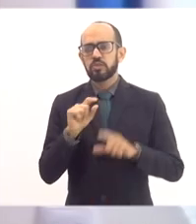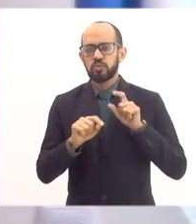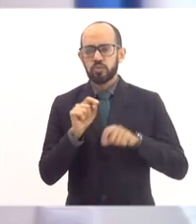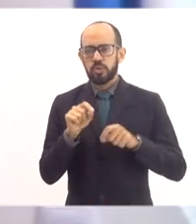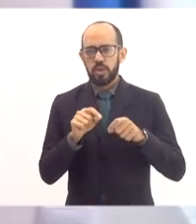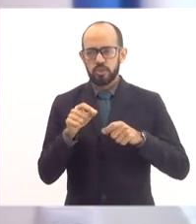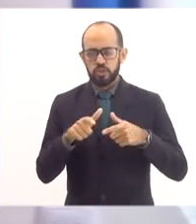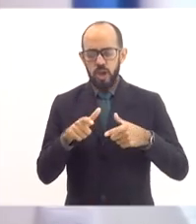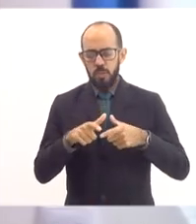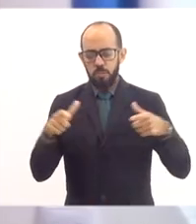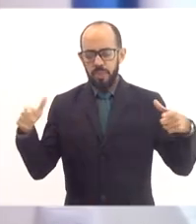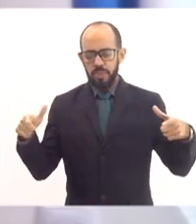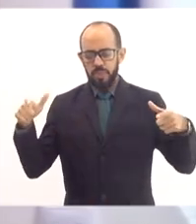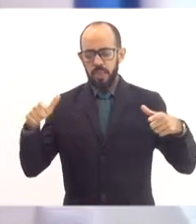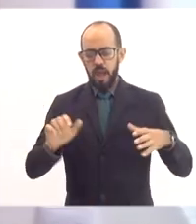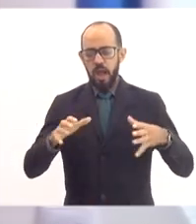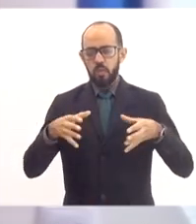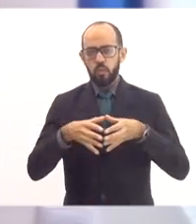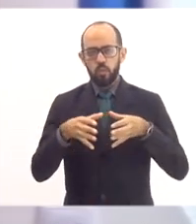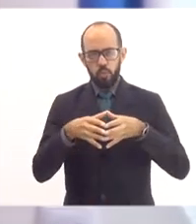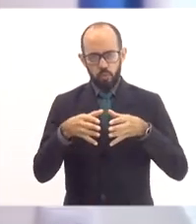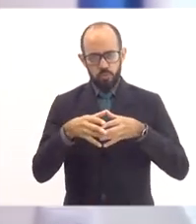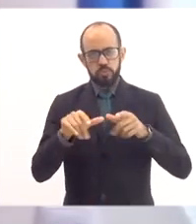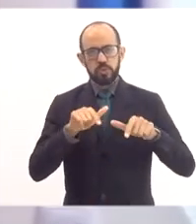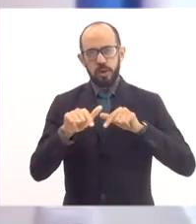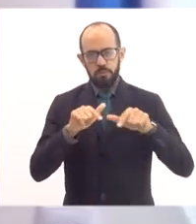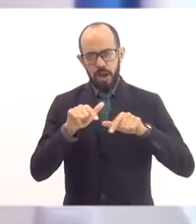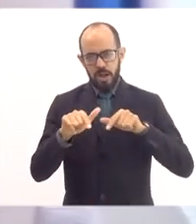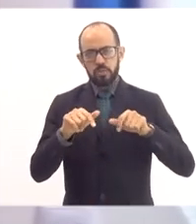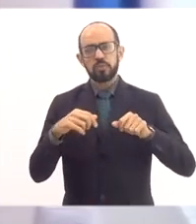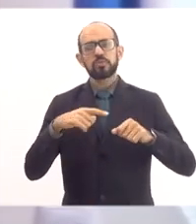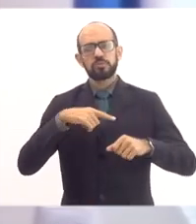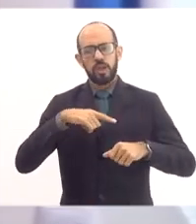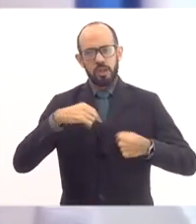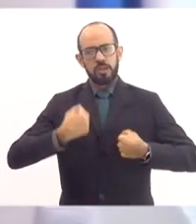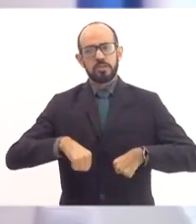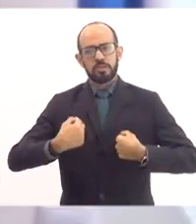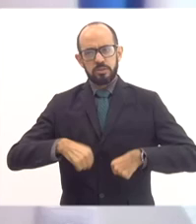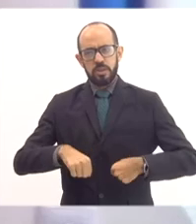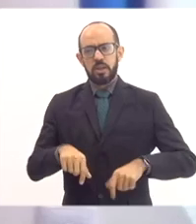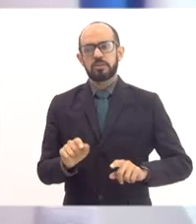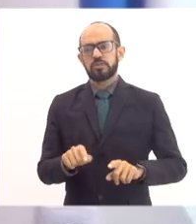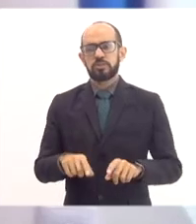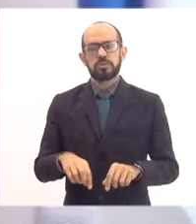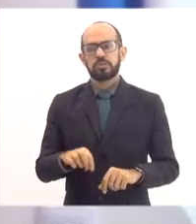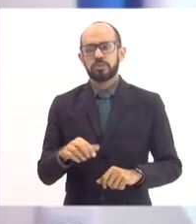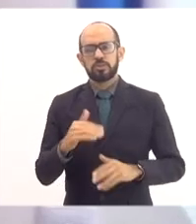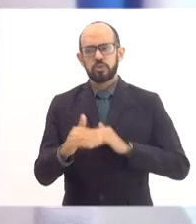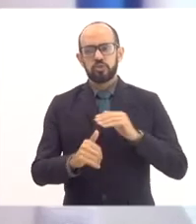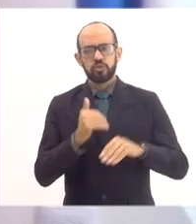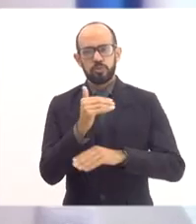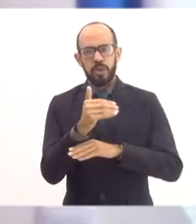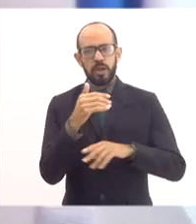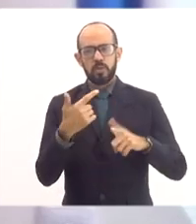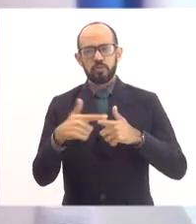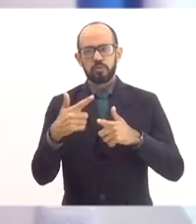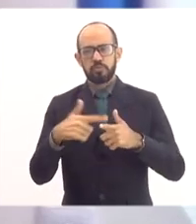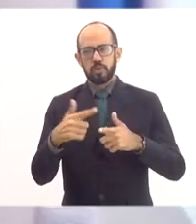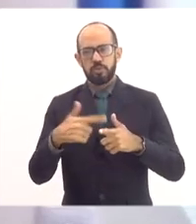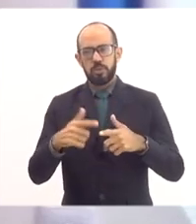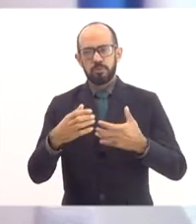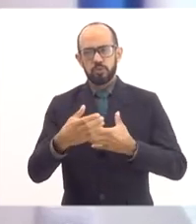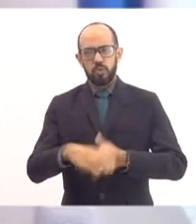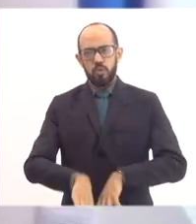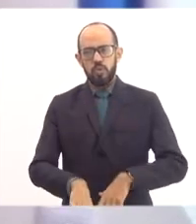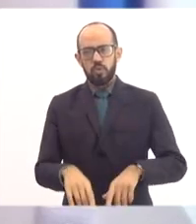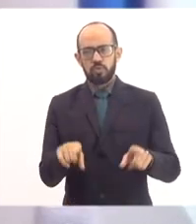a tropa, tem déficit operacional, tem necessidade, tem o anseio de superar todas as questões relacionadas a concurso, até